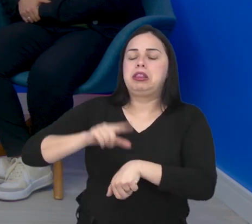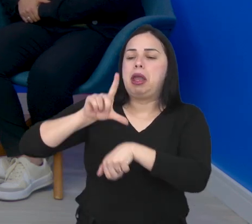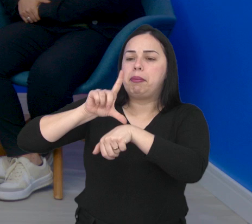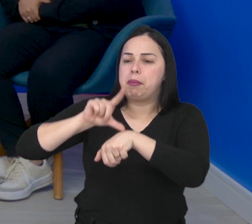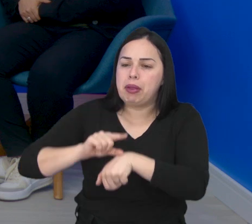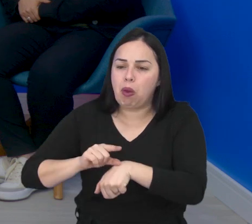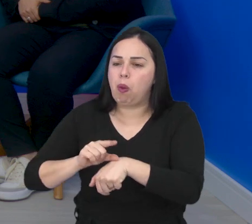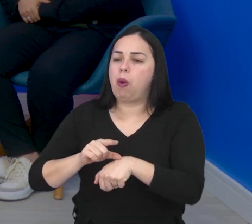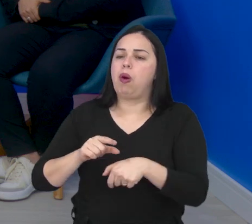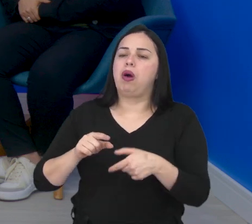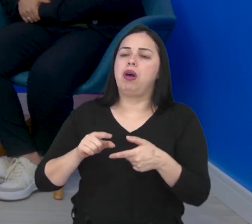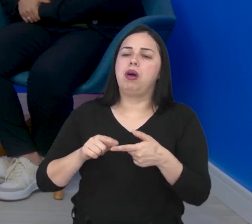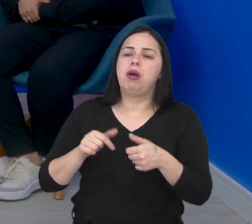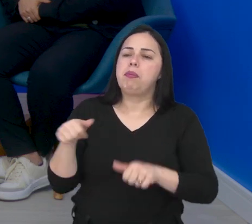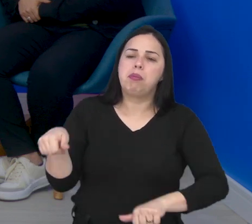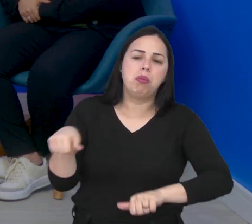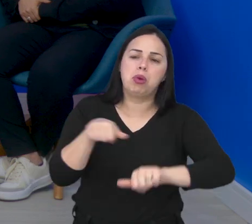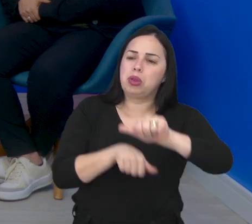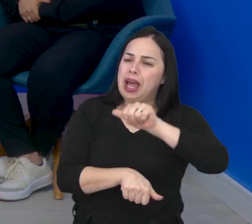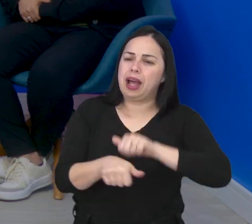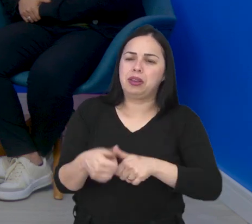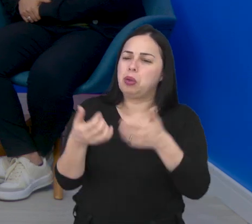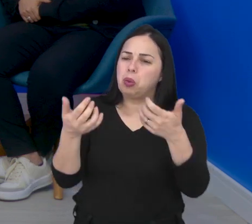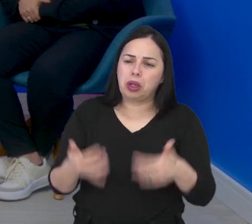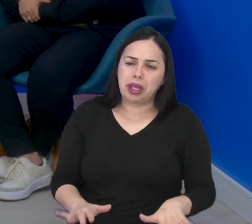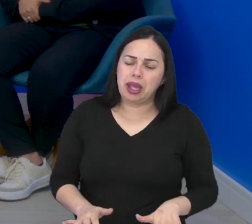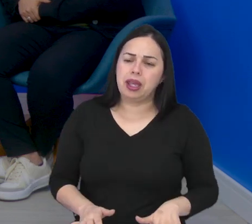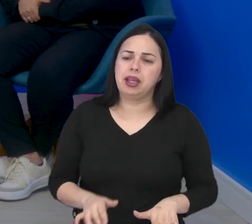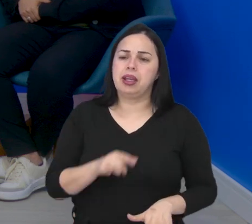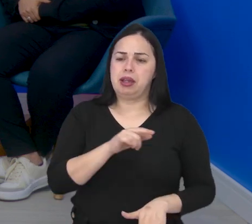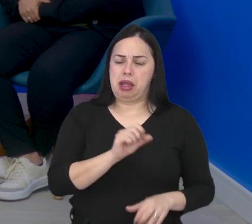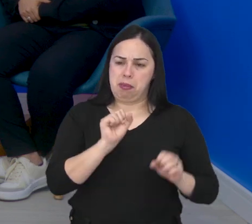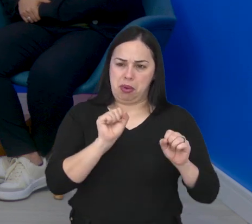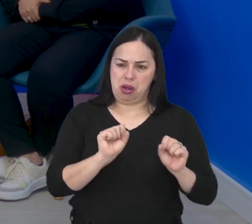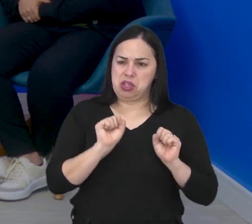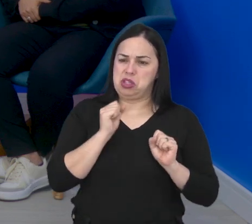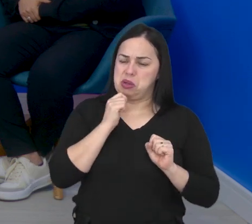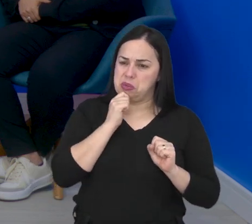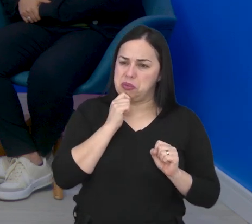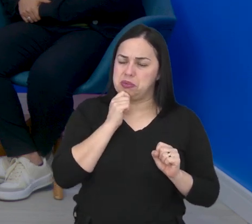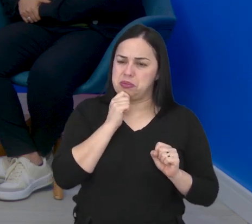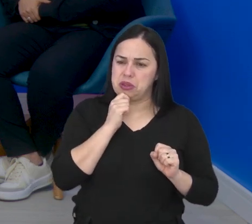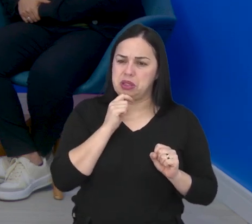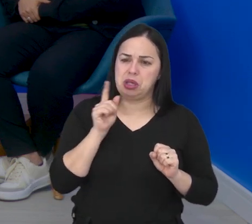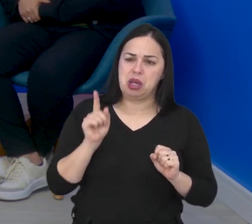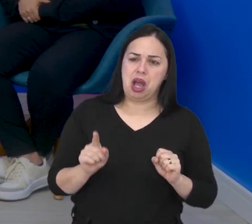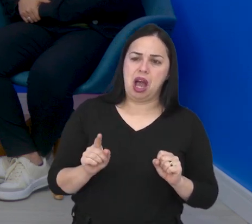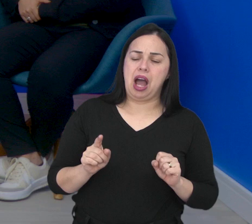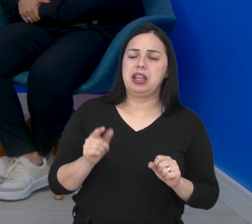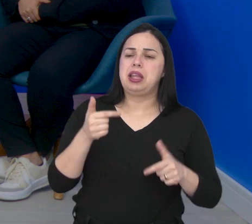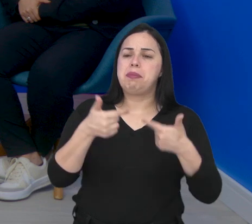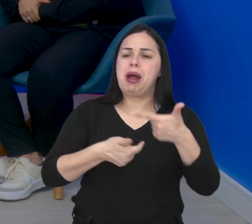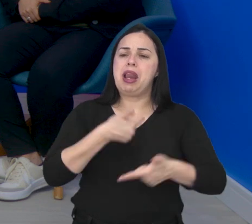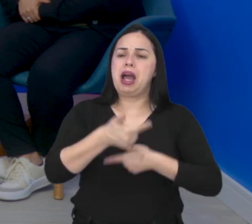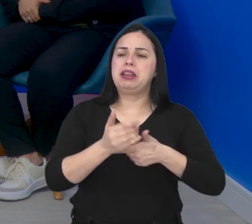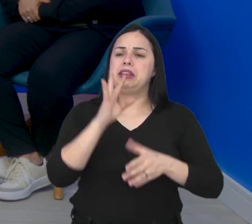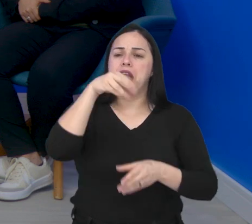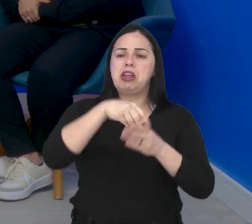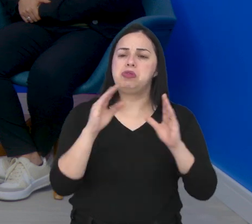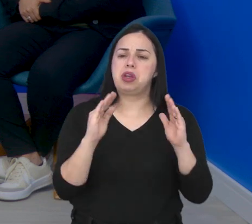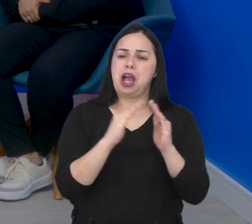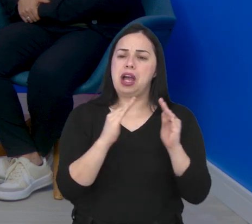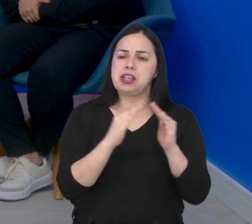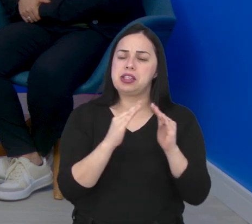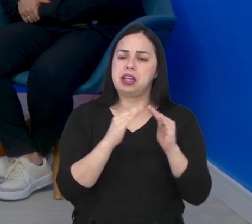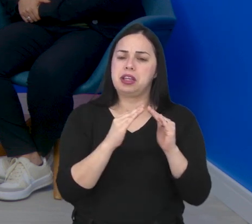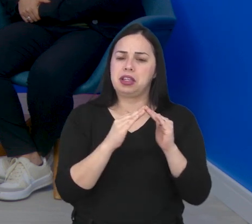determinado teste para uma mudança, o que fazer? É possível, no caso, o trabalhador fala, olha, para mim, talvez um modelo de home office, né,